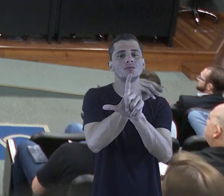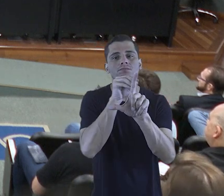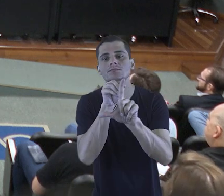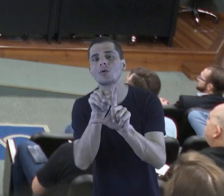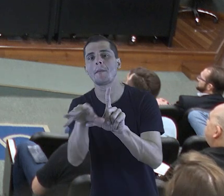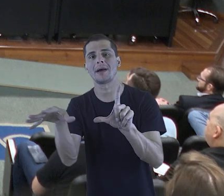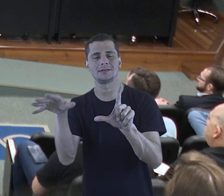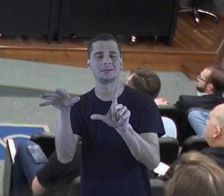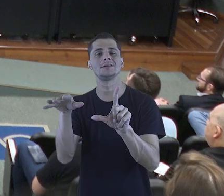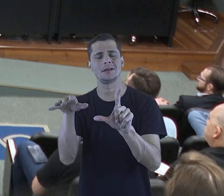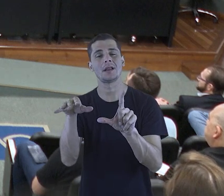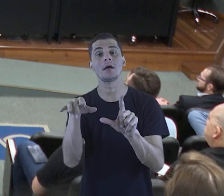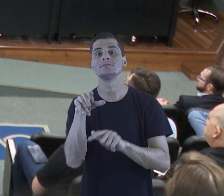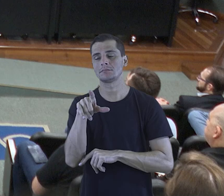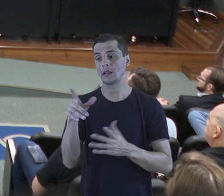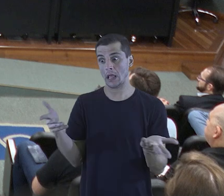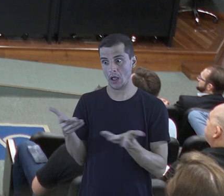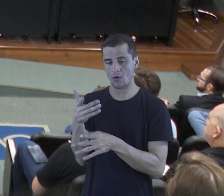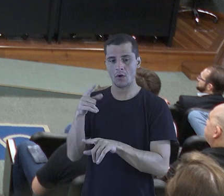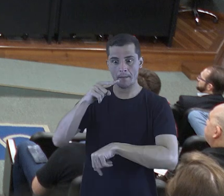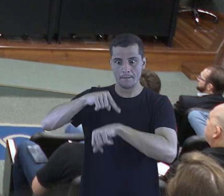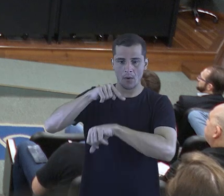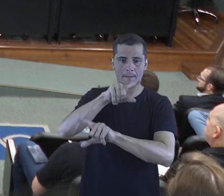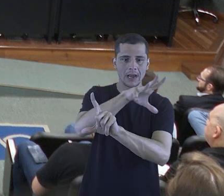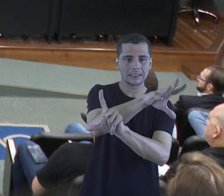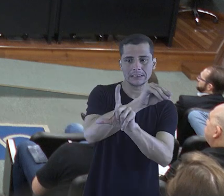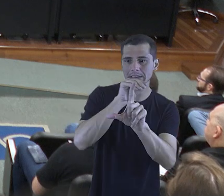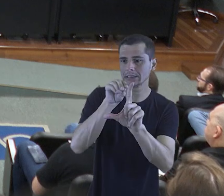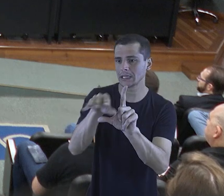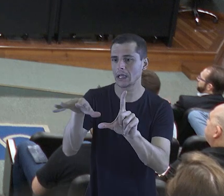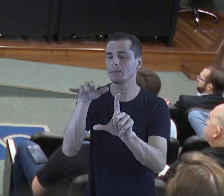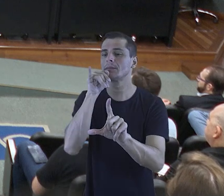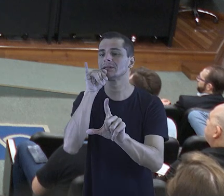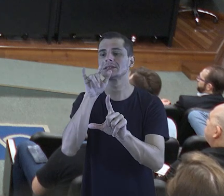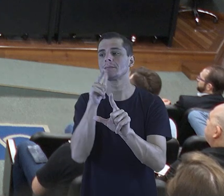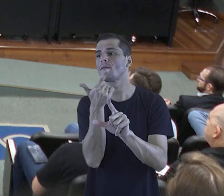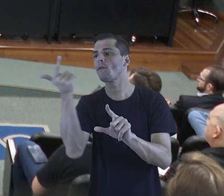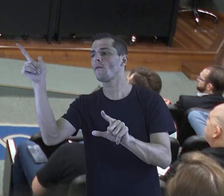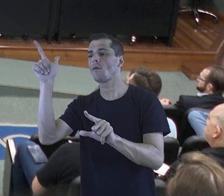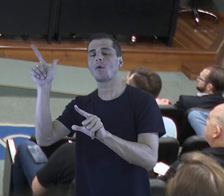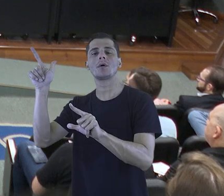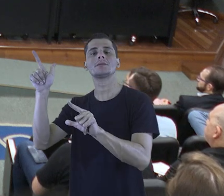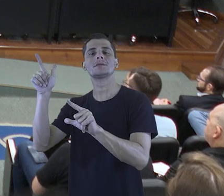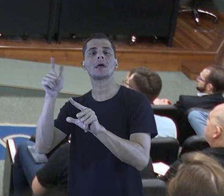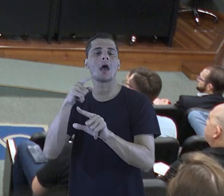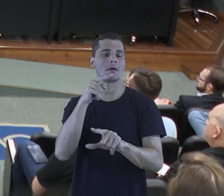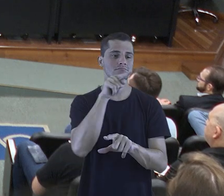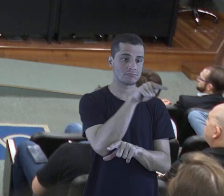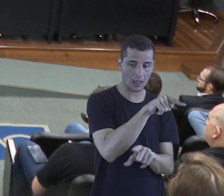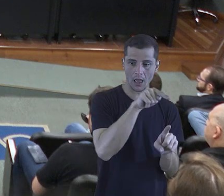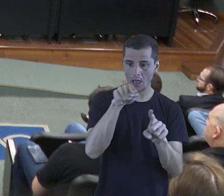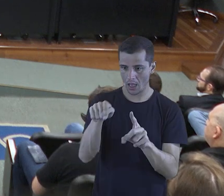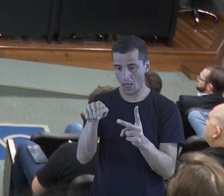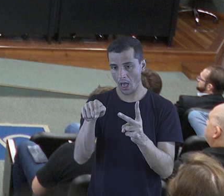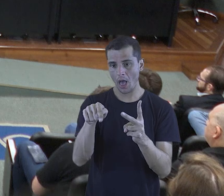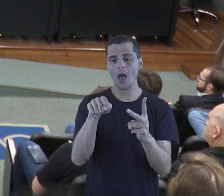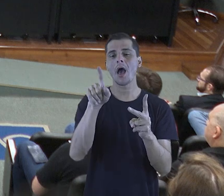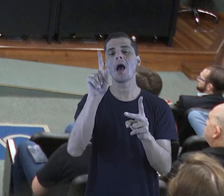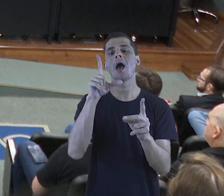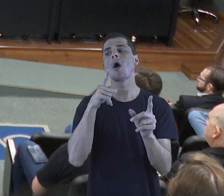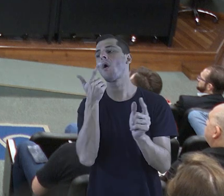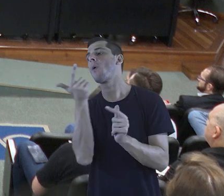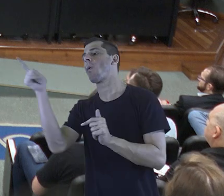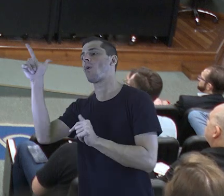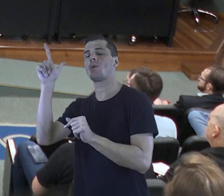termo de compartilhamento desse dado. Aí você diz, a partir de agora, eu compartilhei esse dado. Então, esse dado